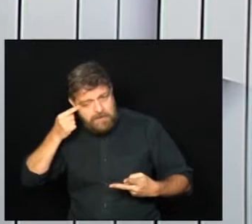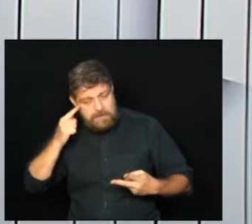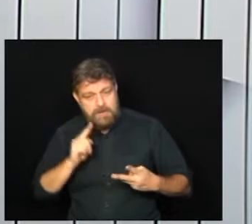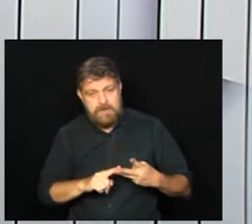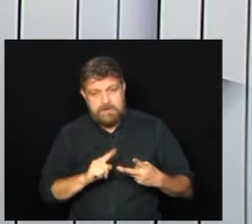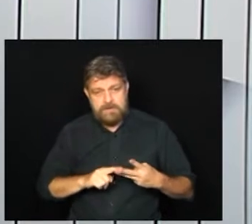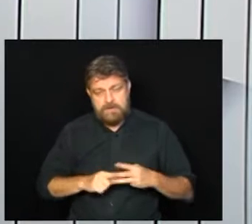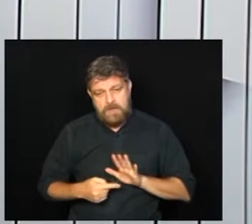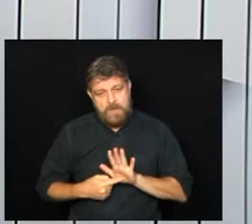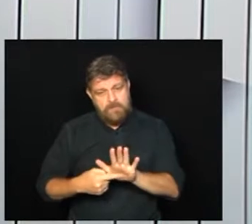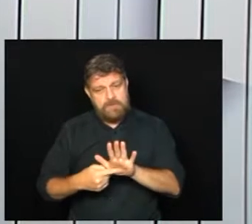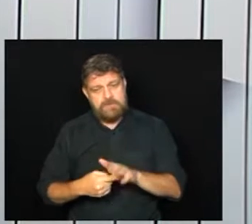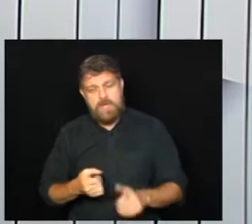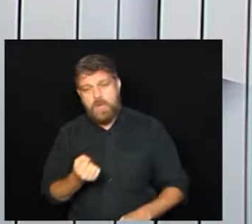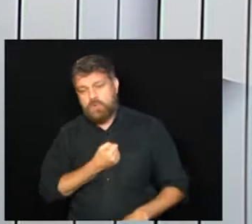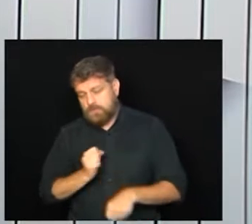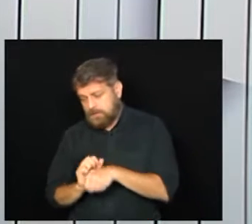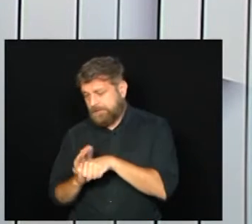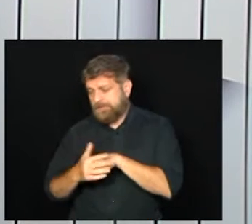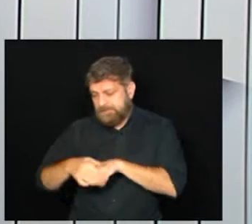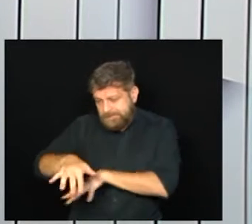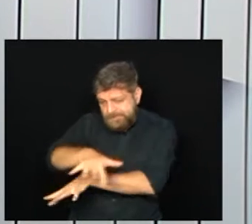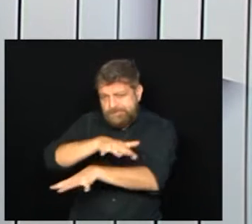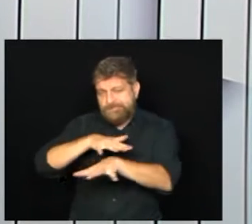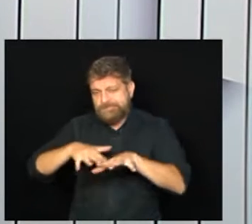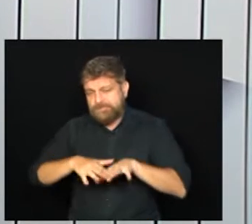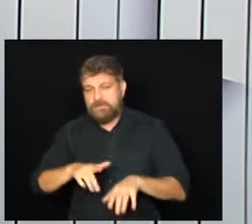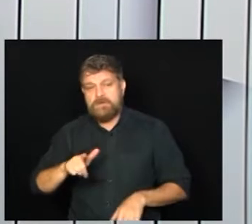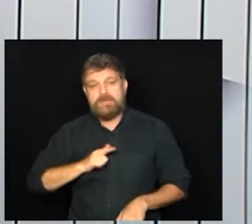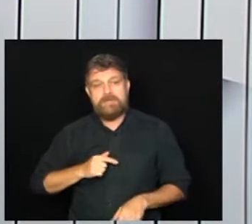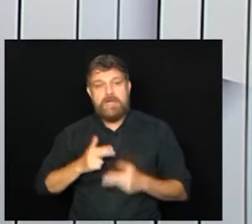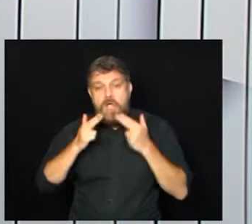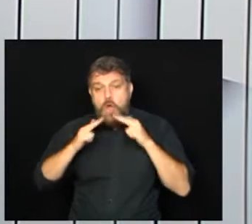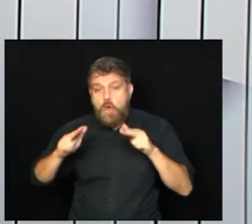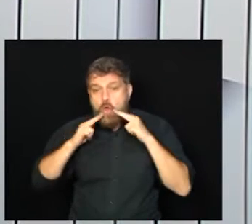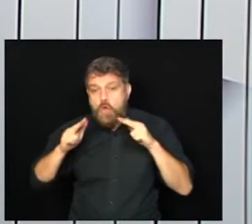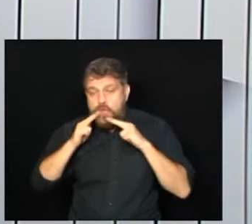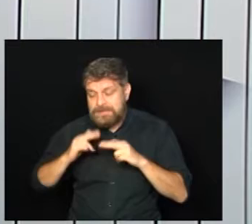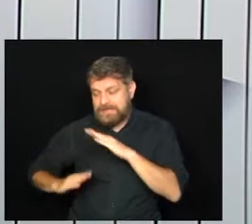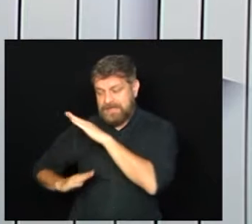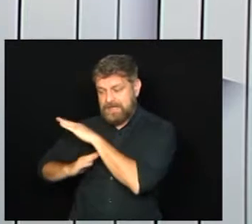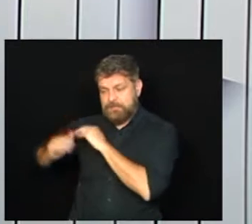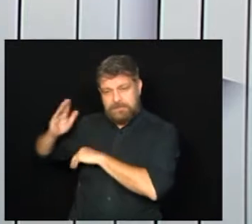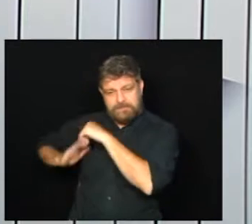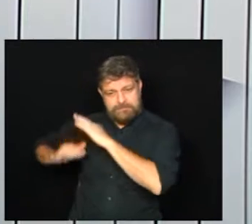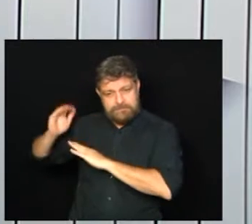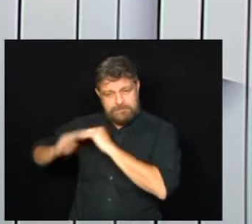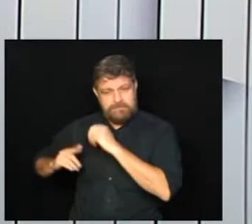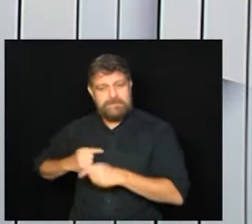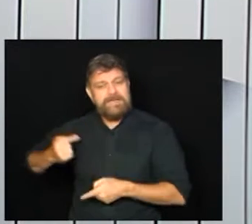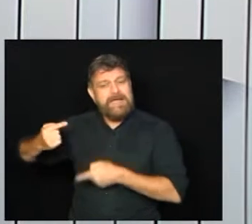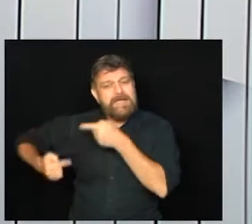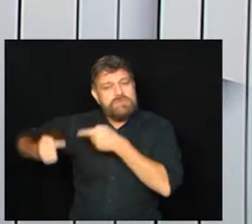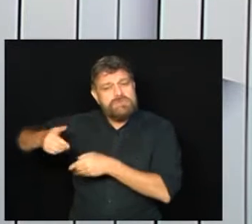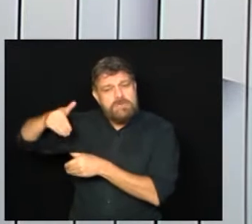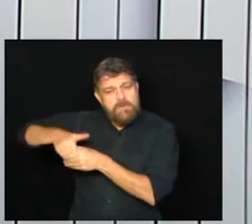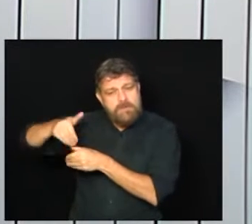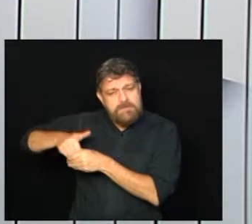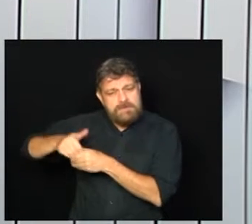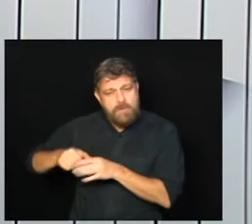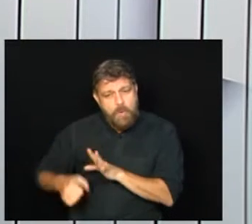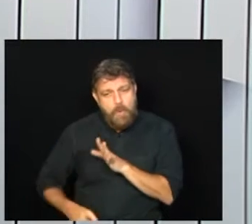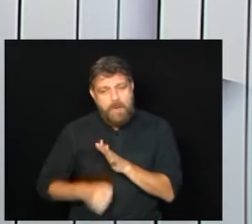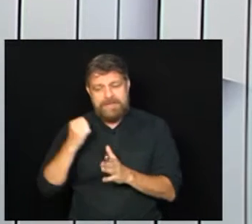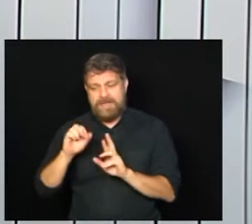a atualização sobre a Covid-19. Tem ainda as notícias do Legislativo com as discussões e votações da